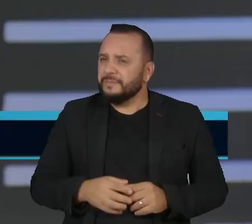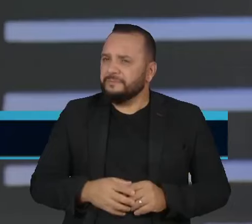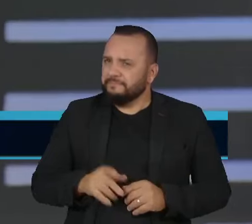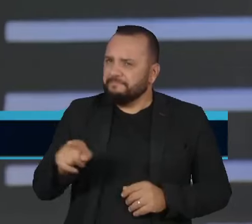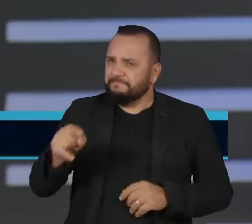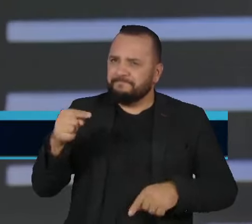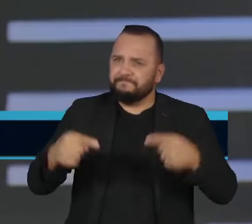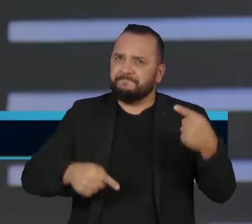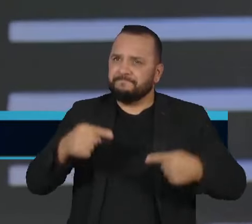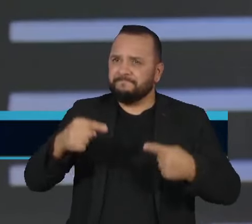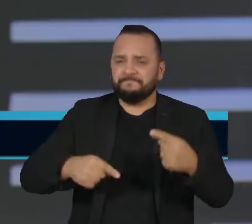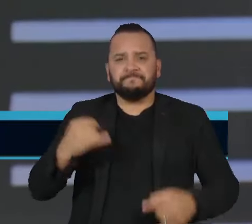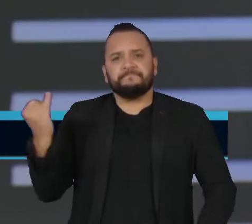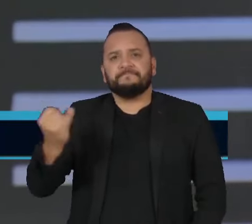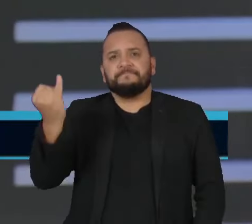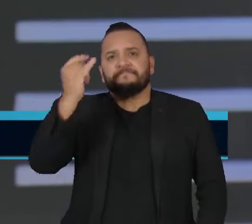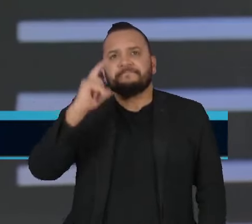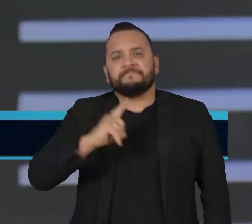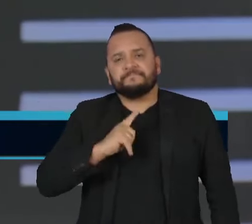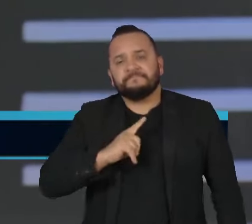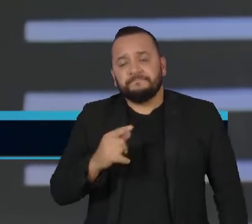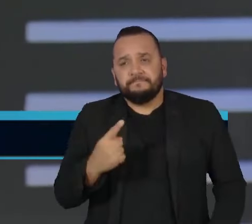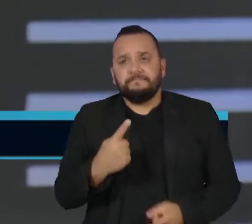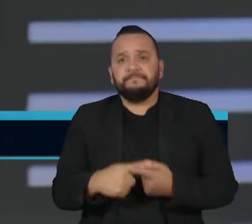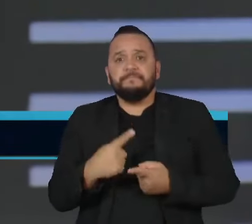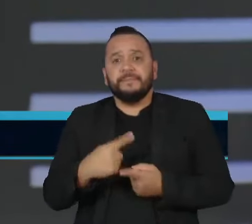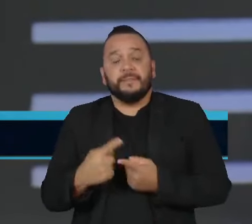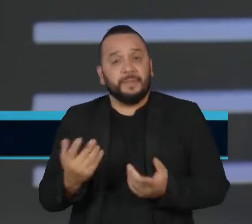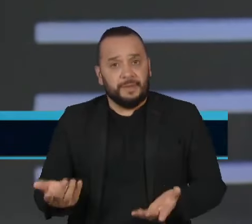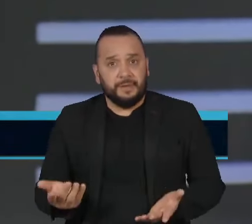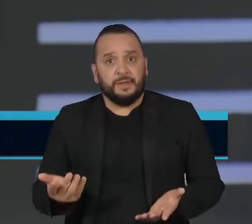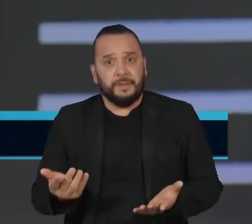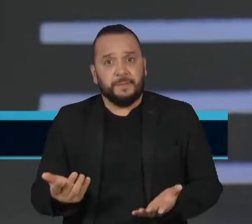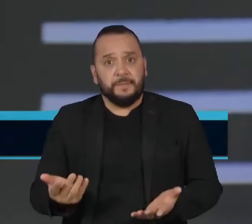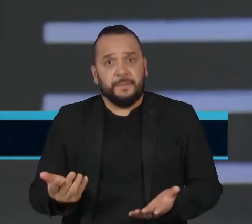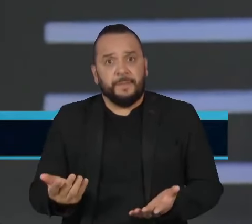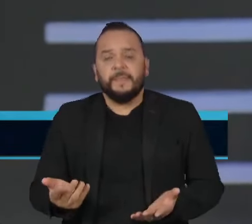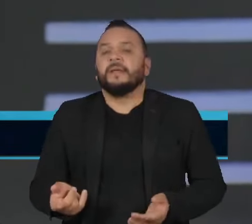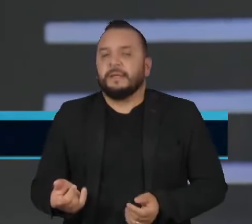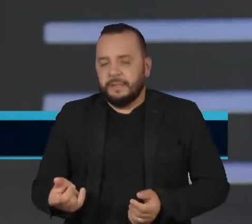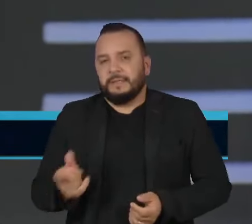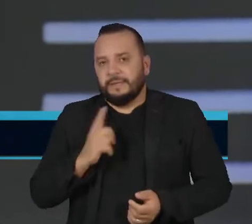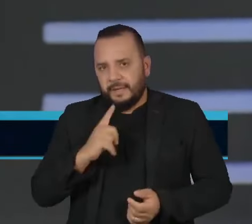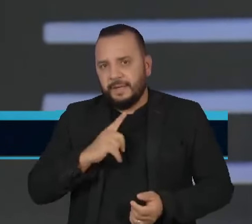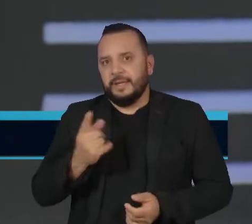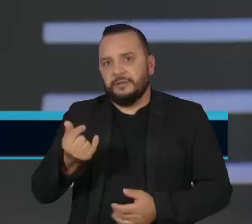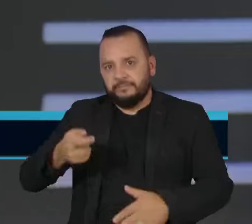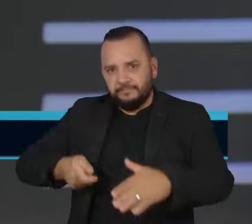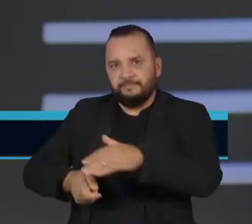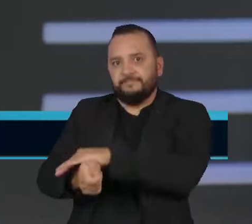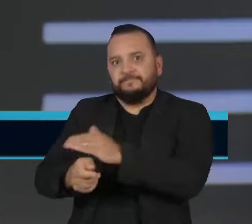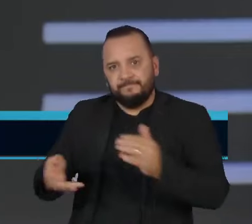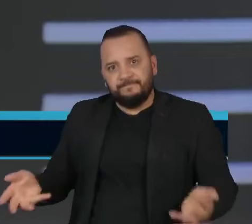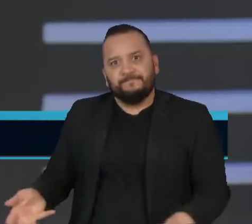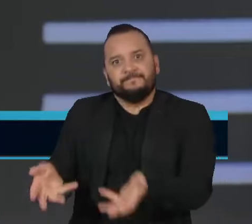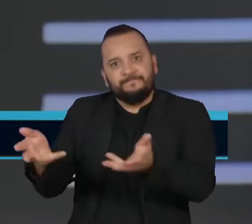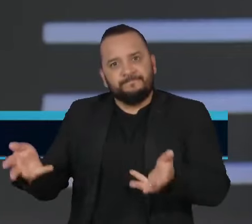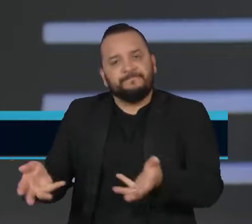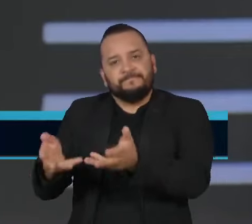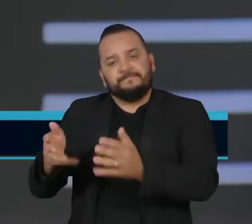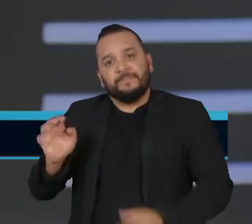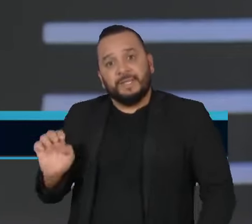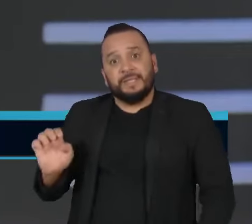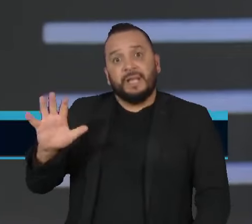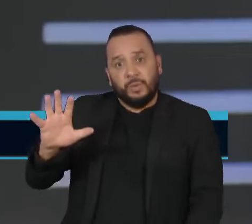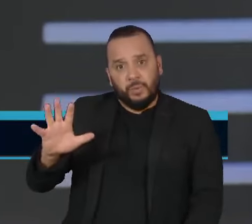discussão importantíssima né Eh porque por outro lado há há uma série de incentivos dados na Esfera especialmente estadual